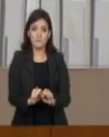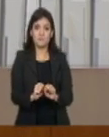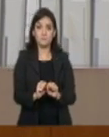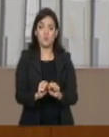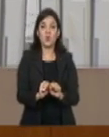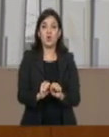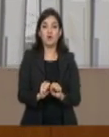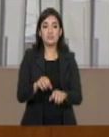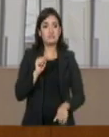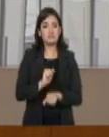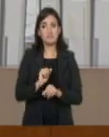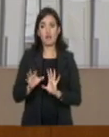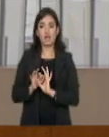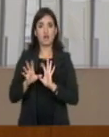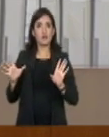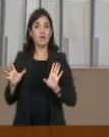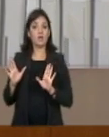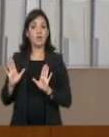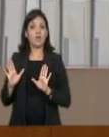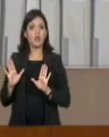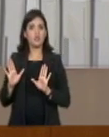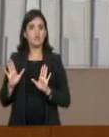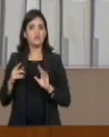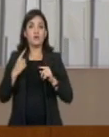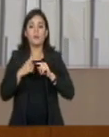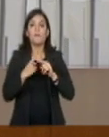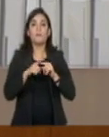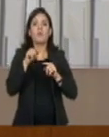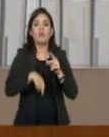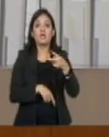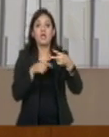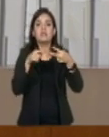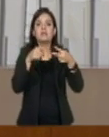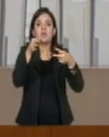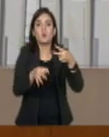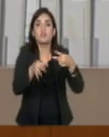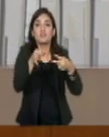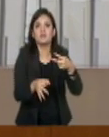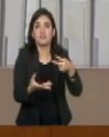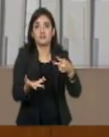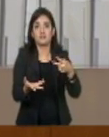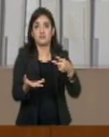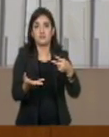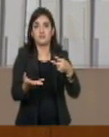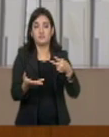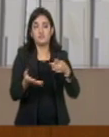liberdade, porque a segunda instância é o Tribunal de Apelação.